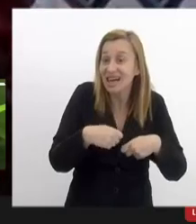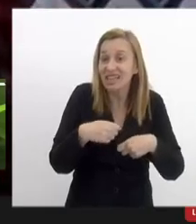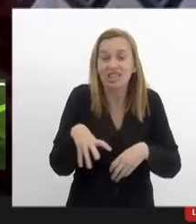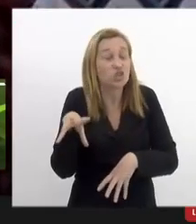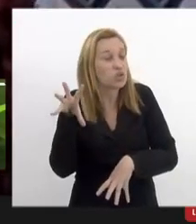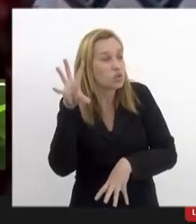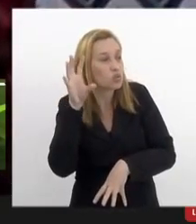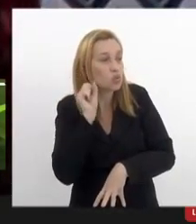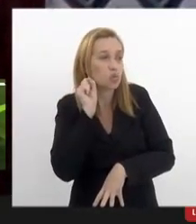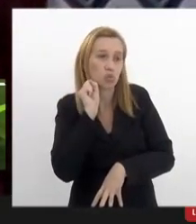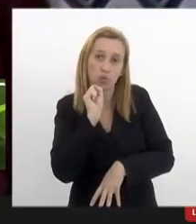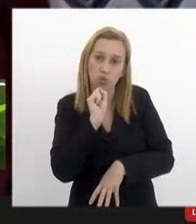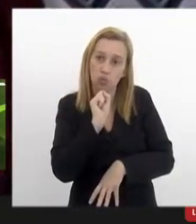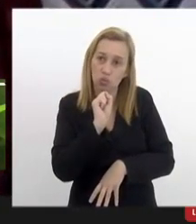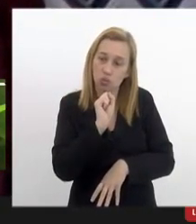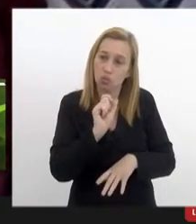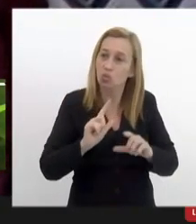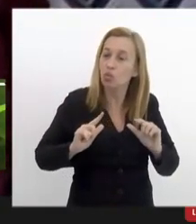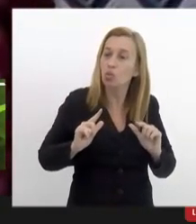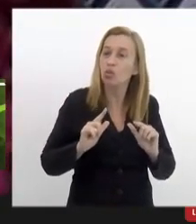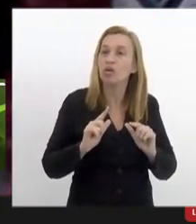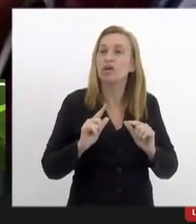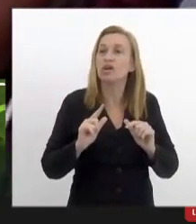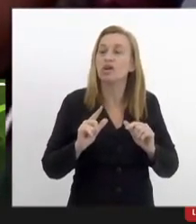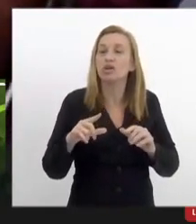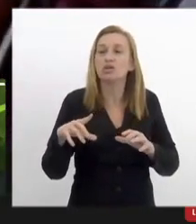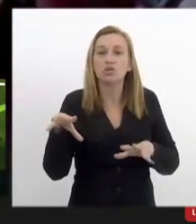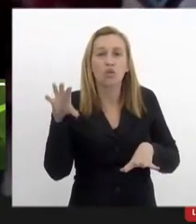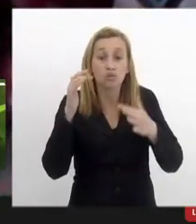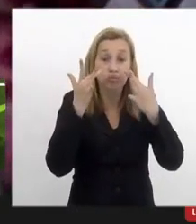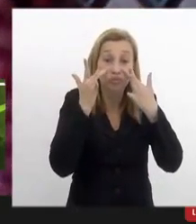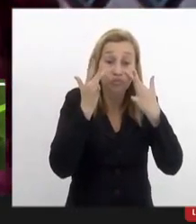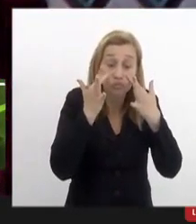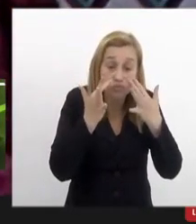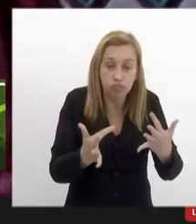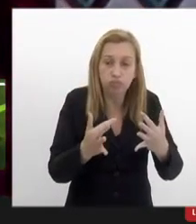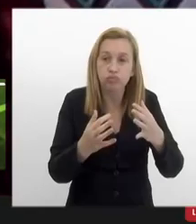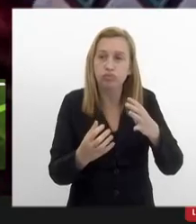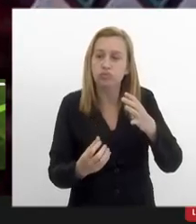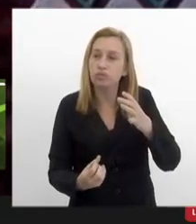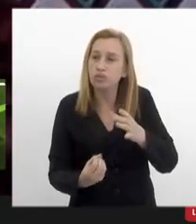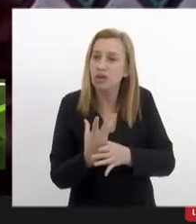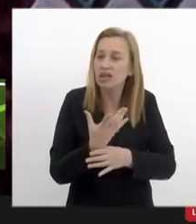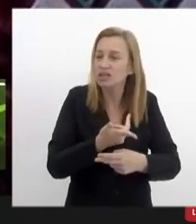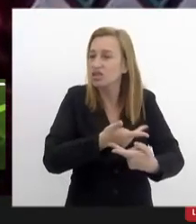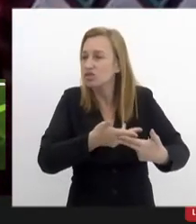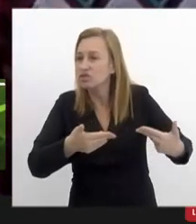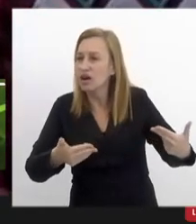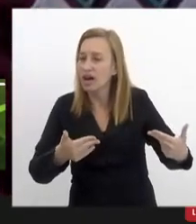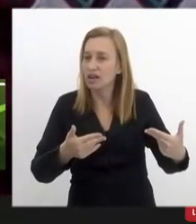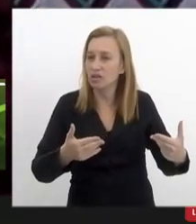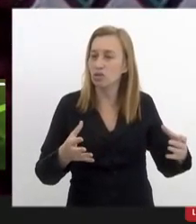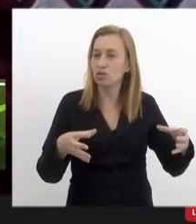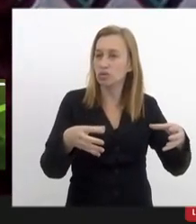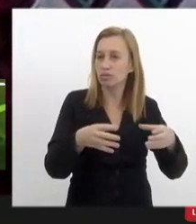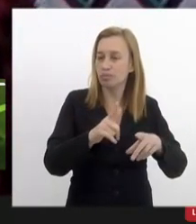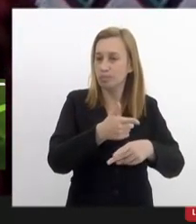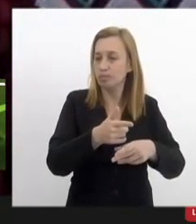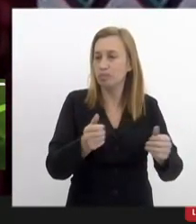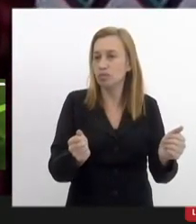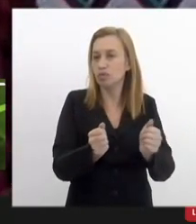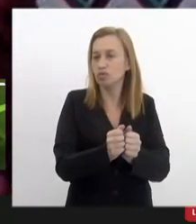escuta ativa, dessa escuta atenta, dessa construção a muitas mãos, né, para que